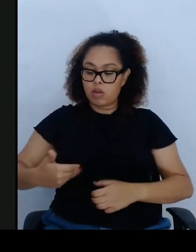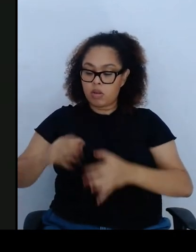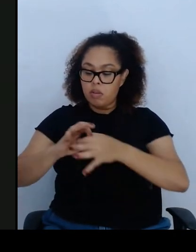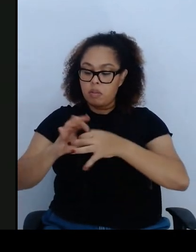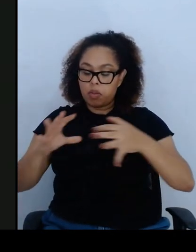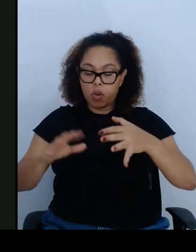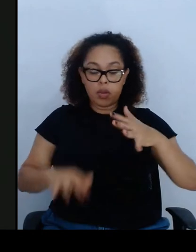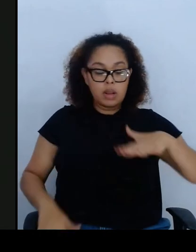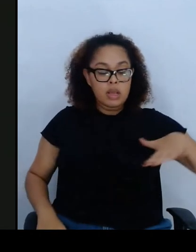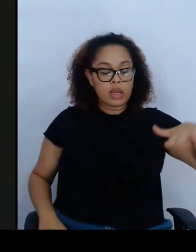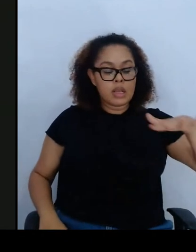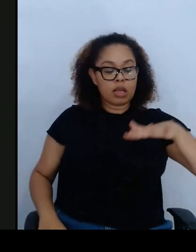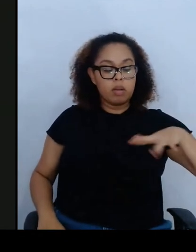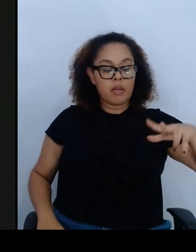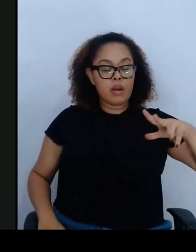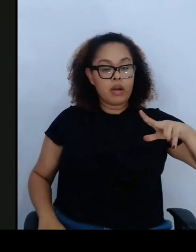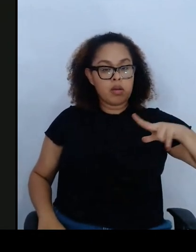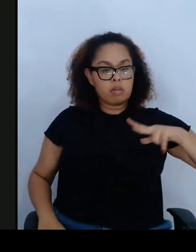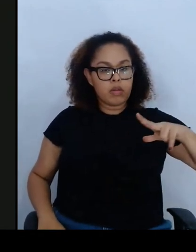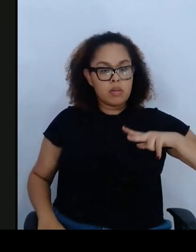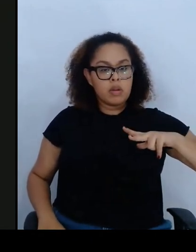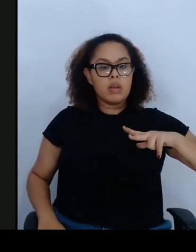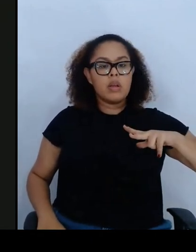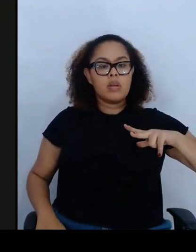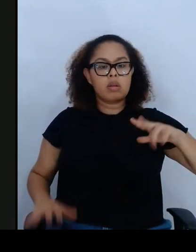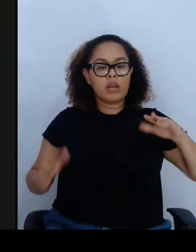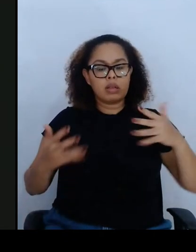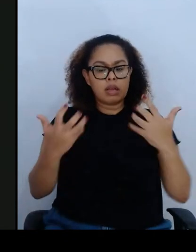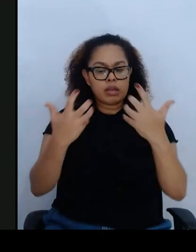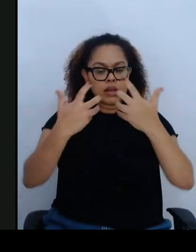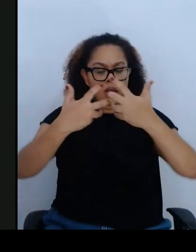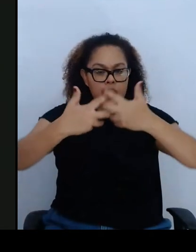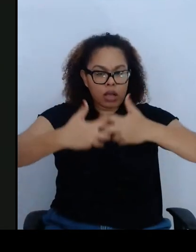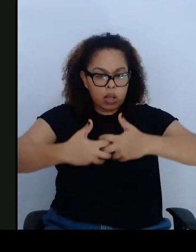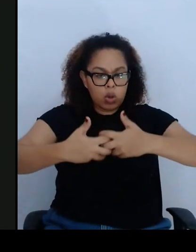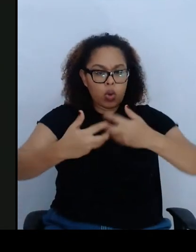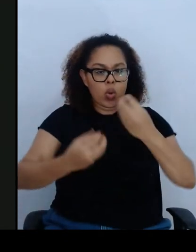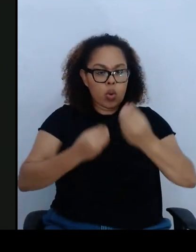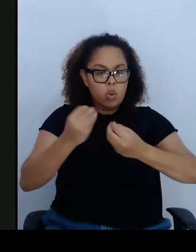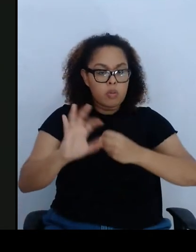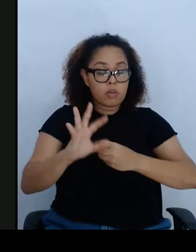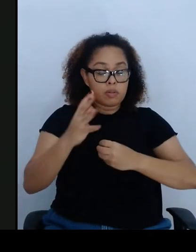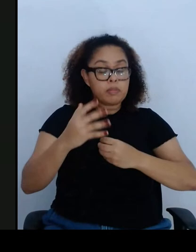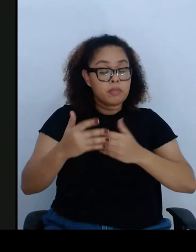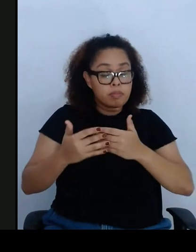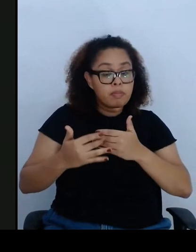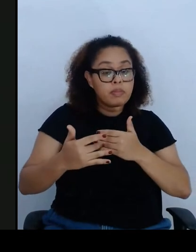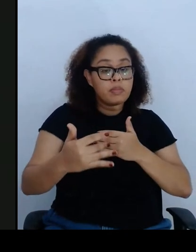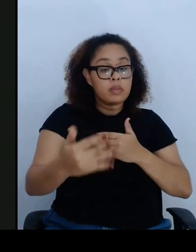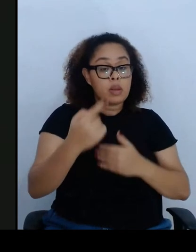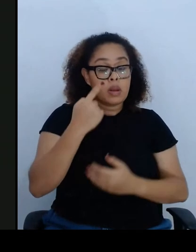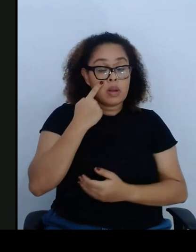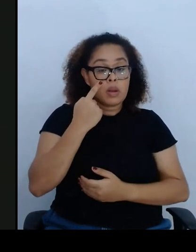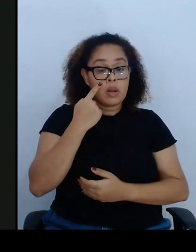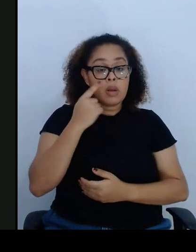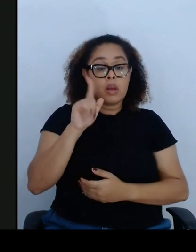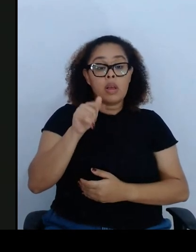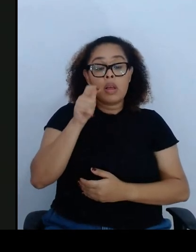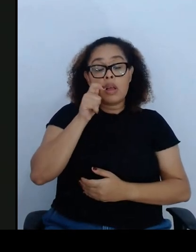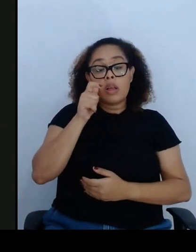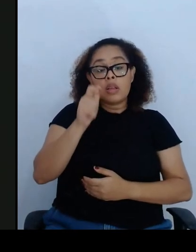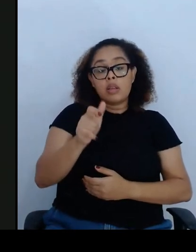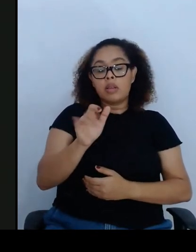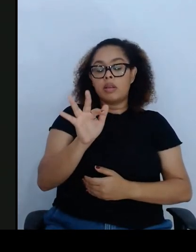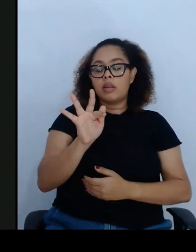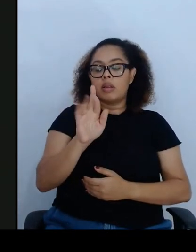continua acontecendo nos seguintes 15 anos de forma bastante complexa o sobre a obra de Francis Bacon vamos